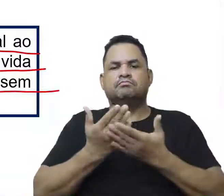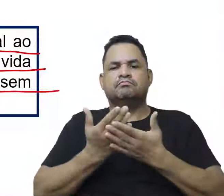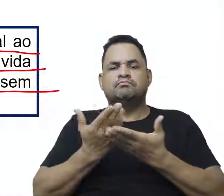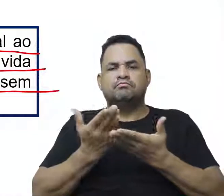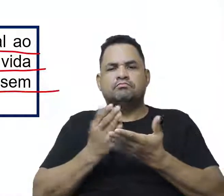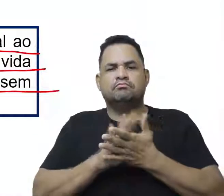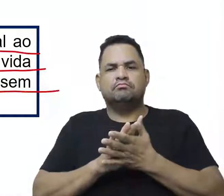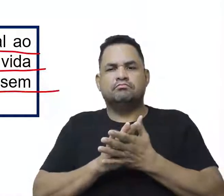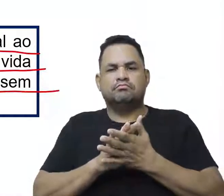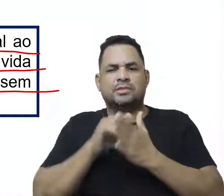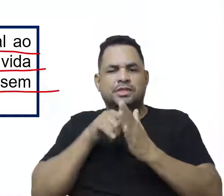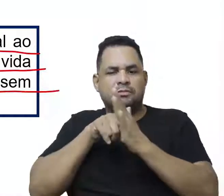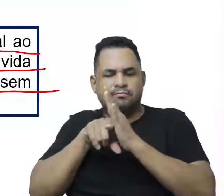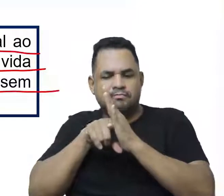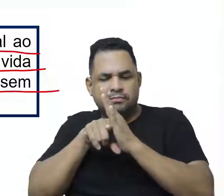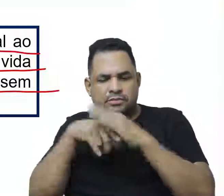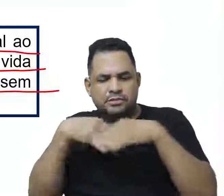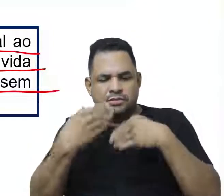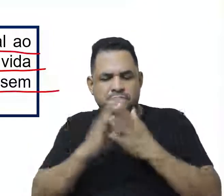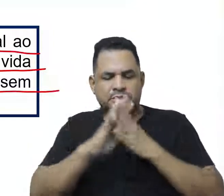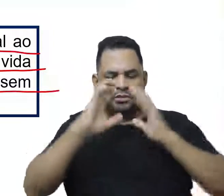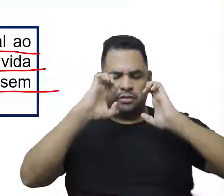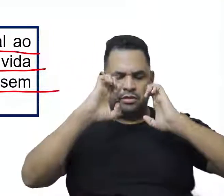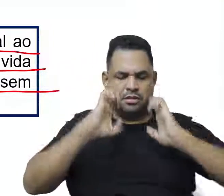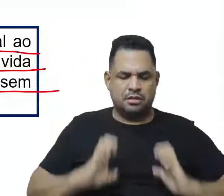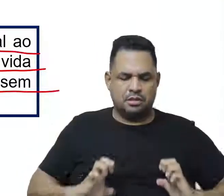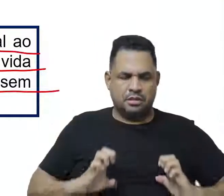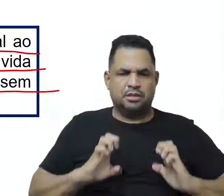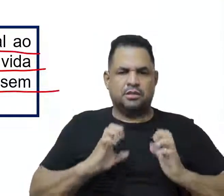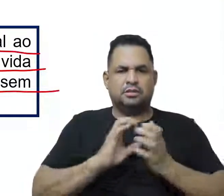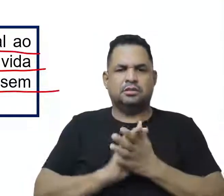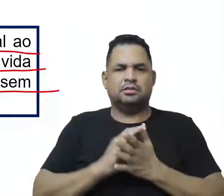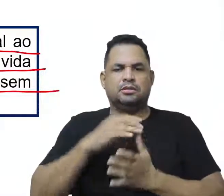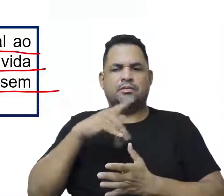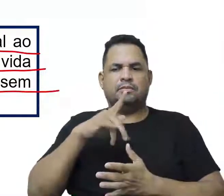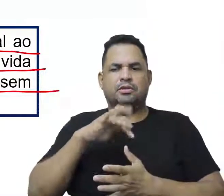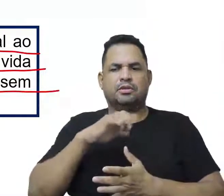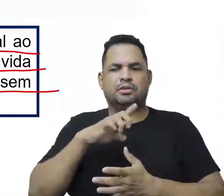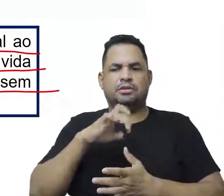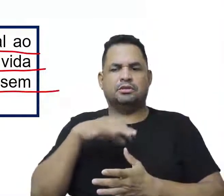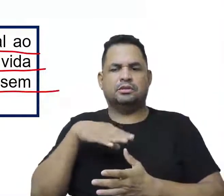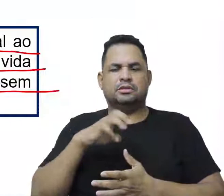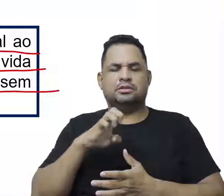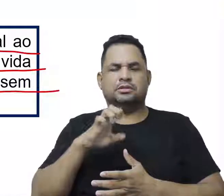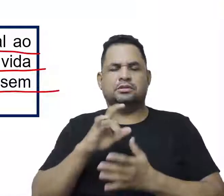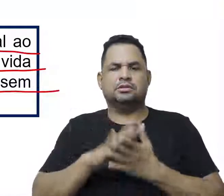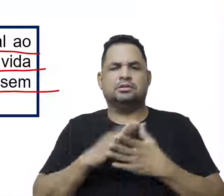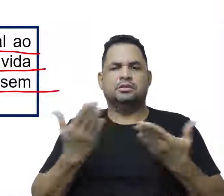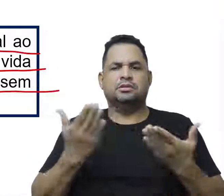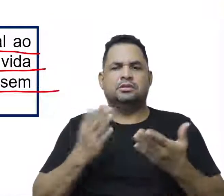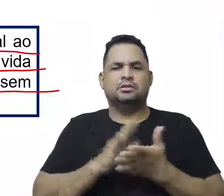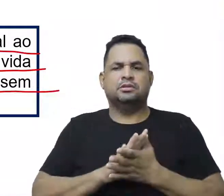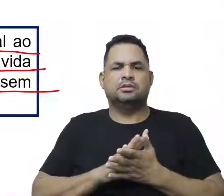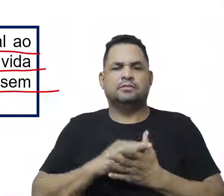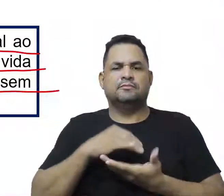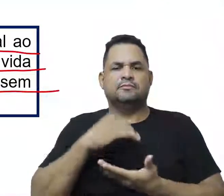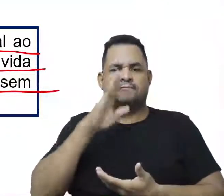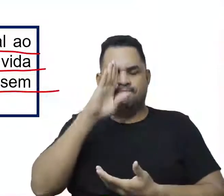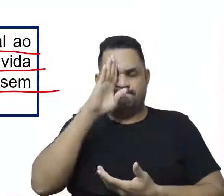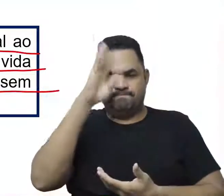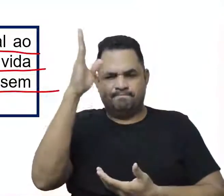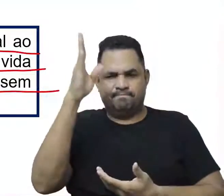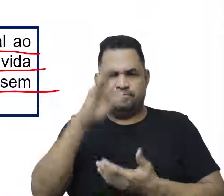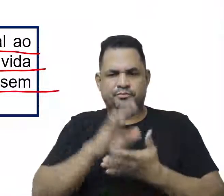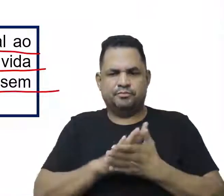descobriu que uma Ética Protestante uma postura de uma Ética Protestante e foi fundamental